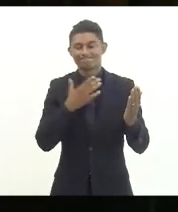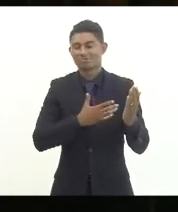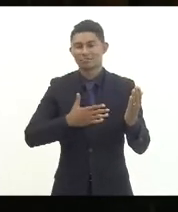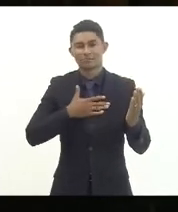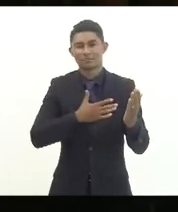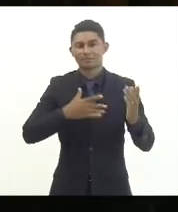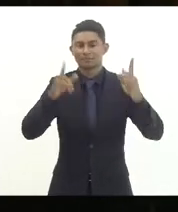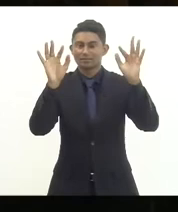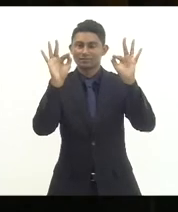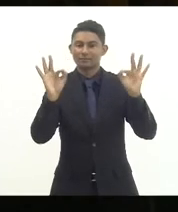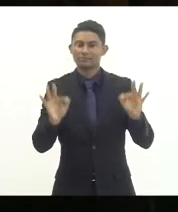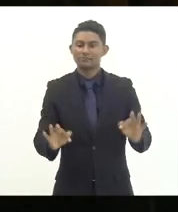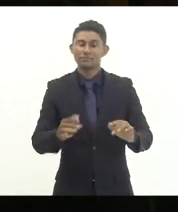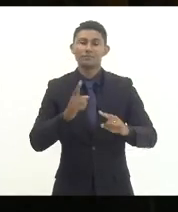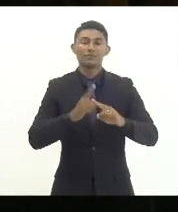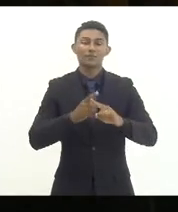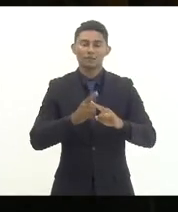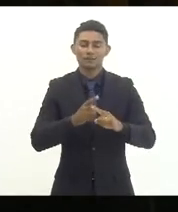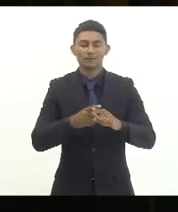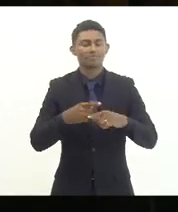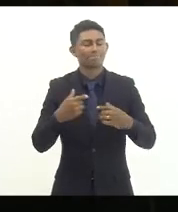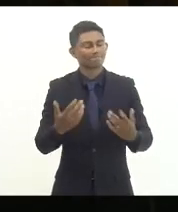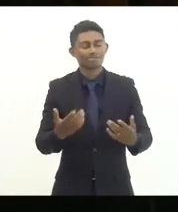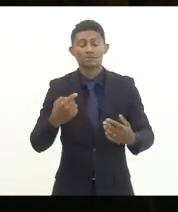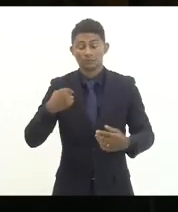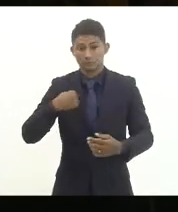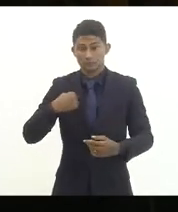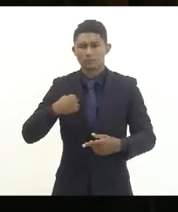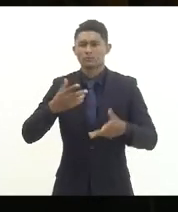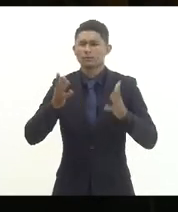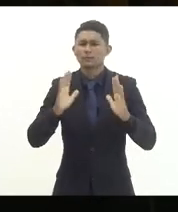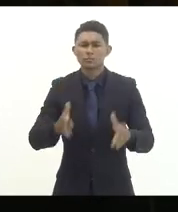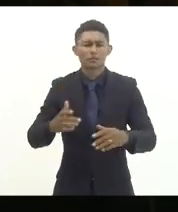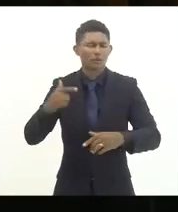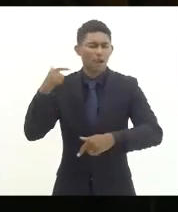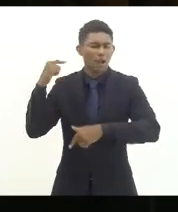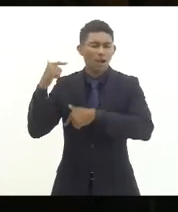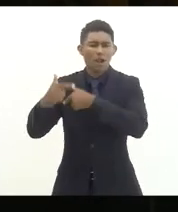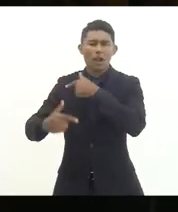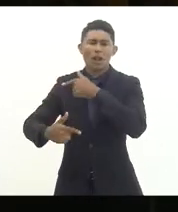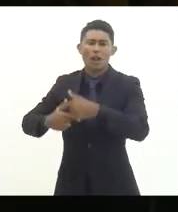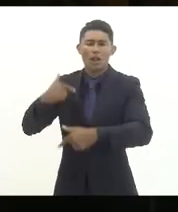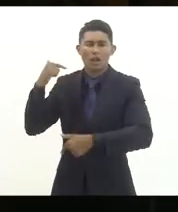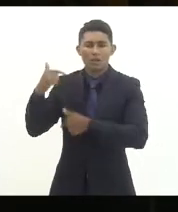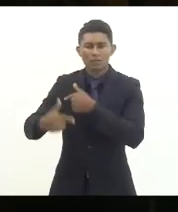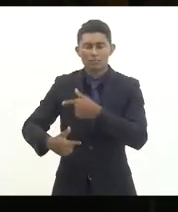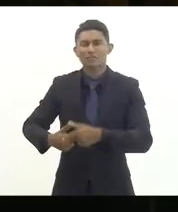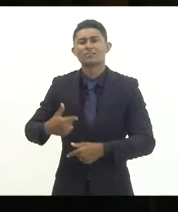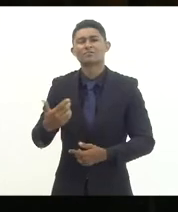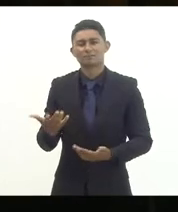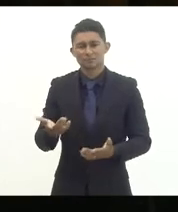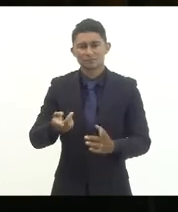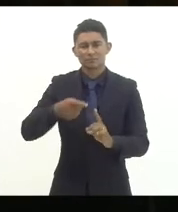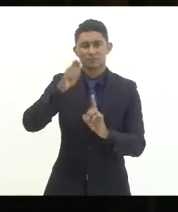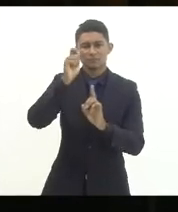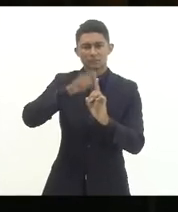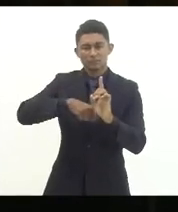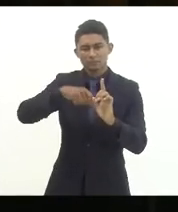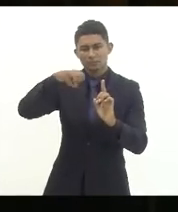é resultado de um trabalho que eu venho desempenhando desde março